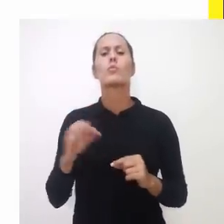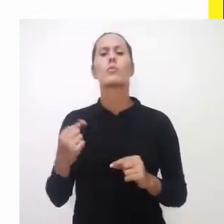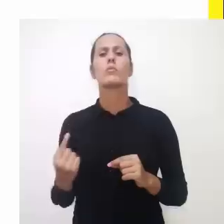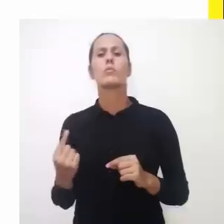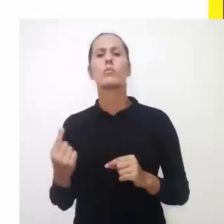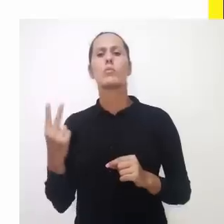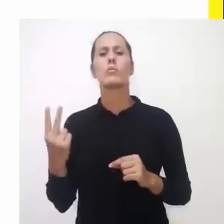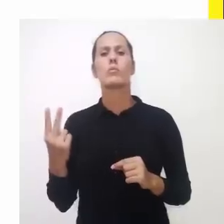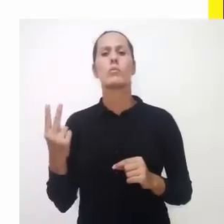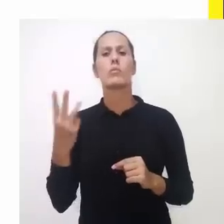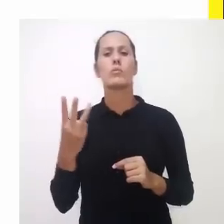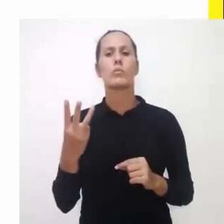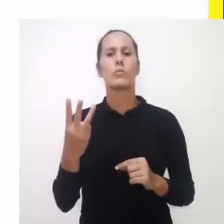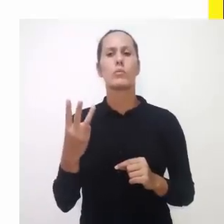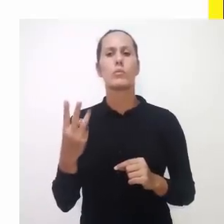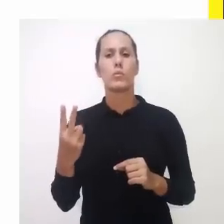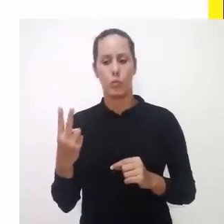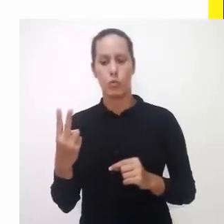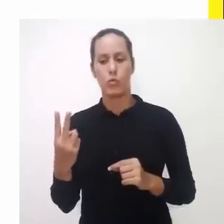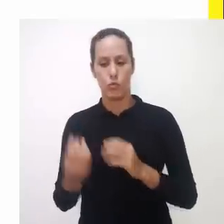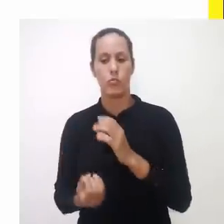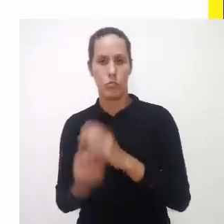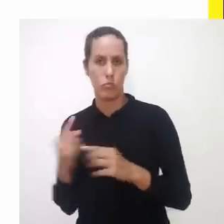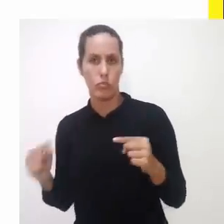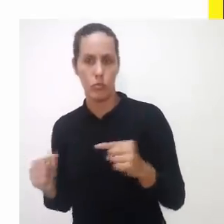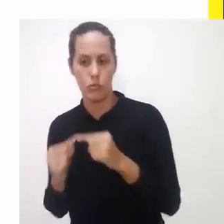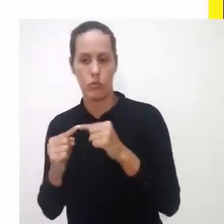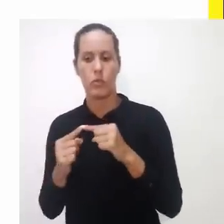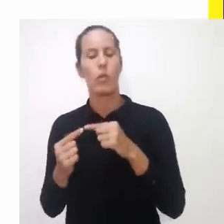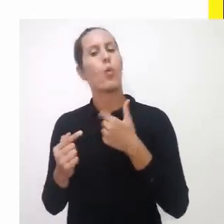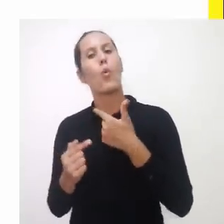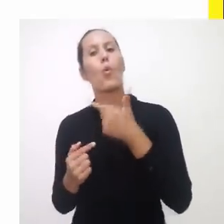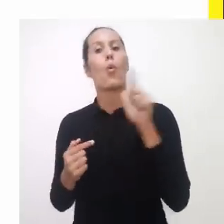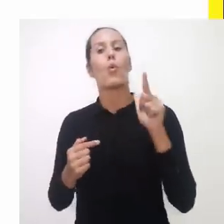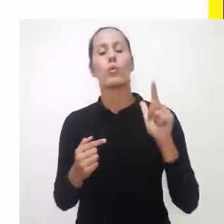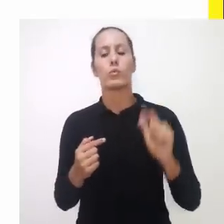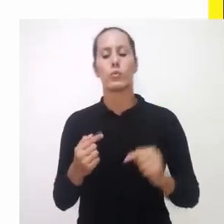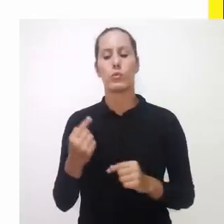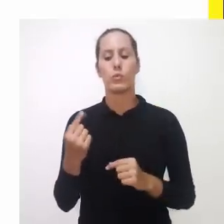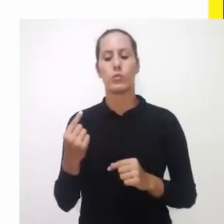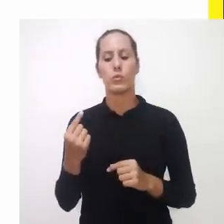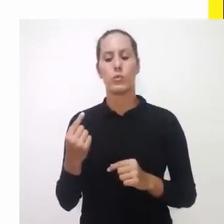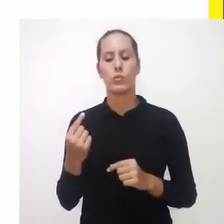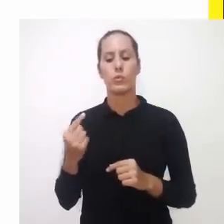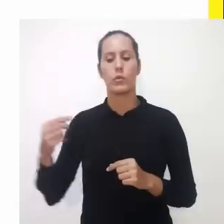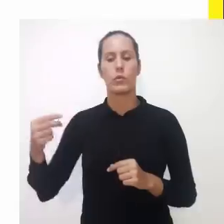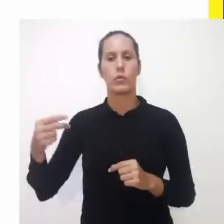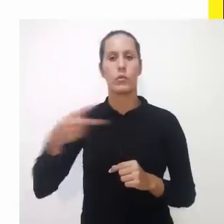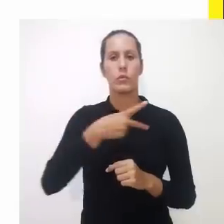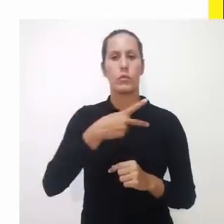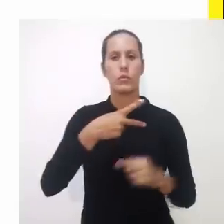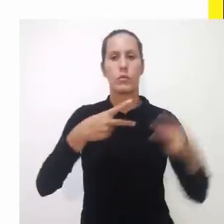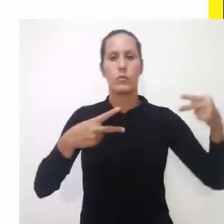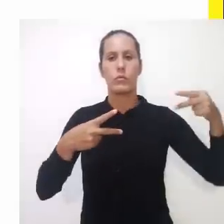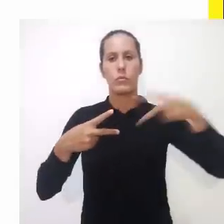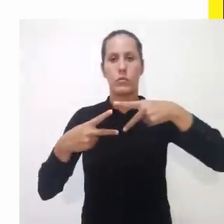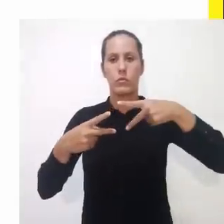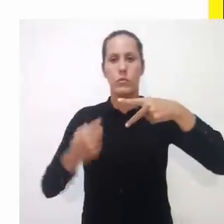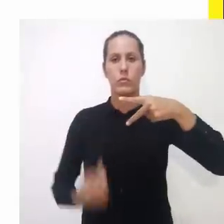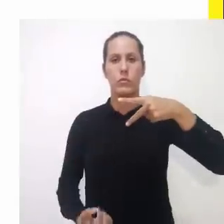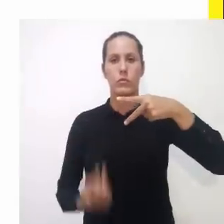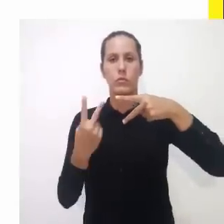ligar. 1, 2, já ligou, certo? E agora vamos pegar o outro vértice, ligou e ligou